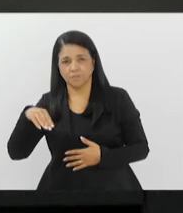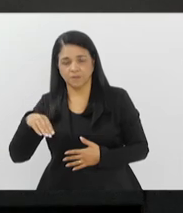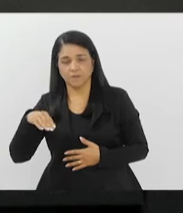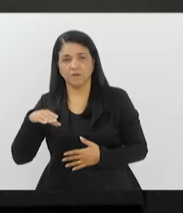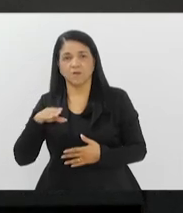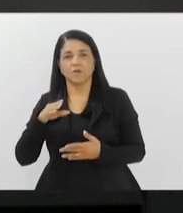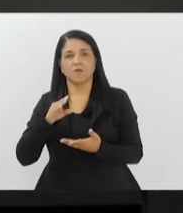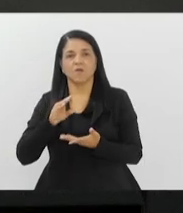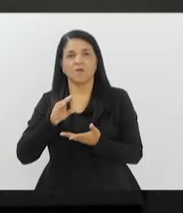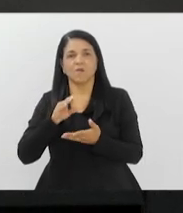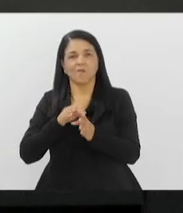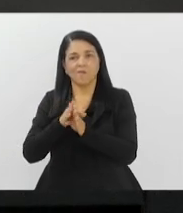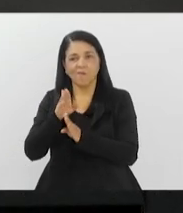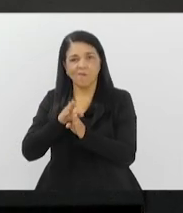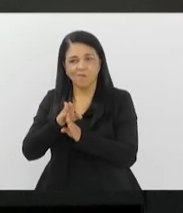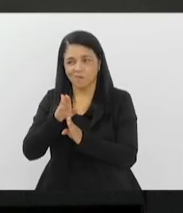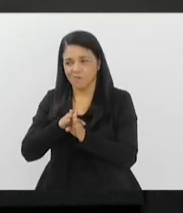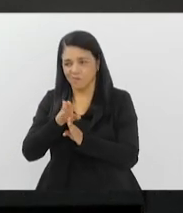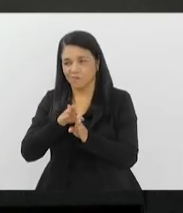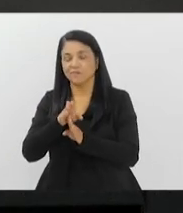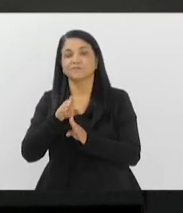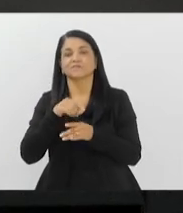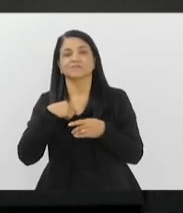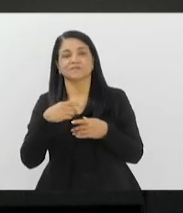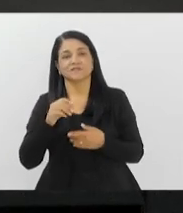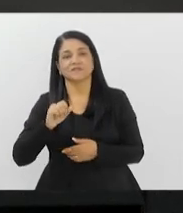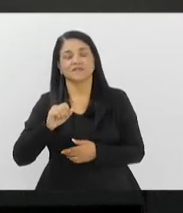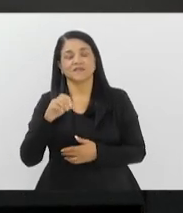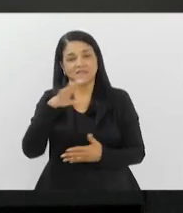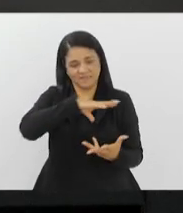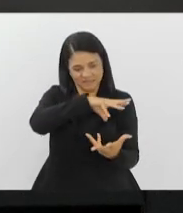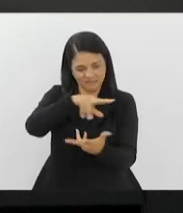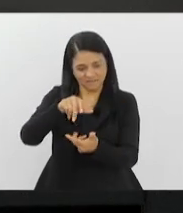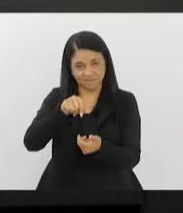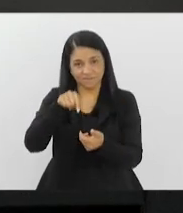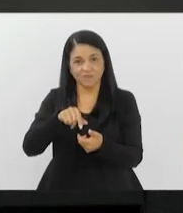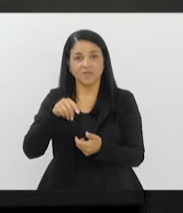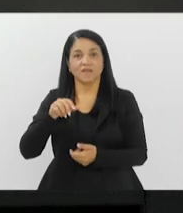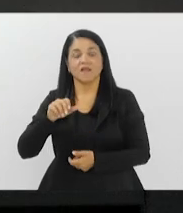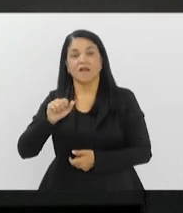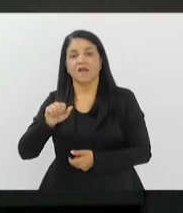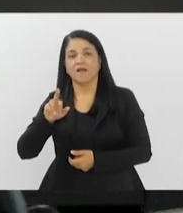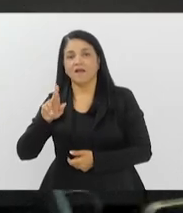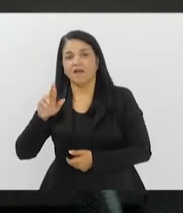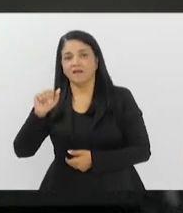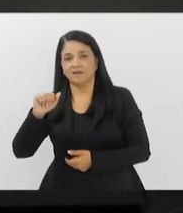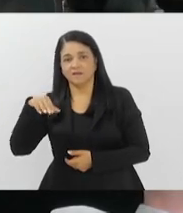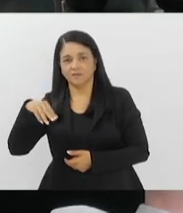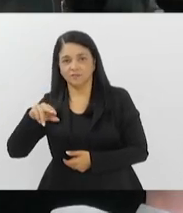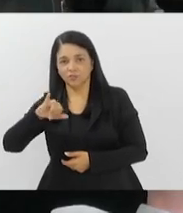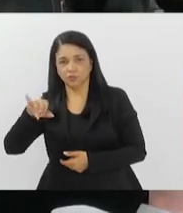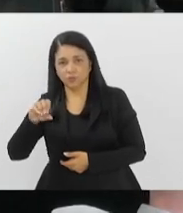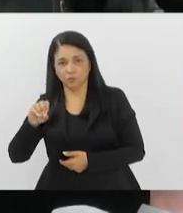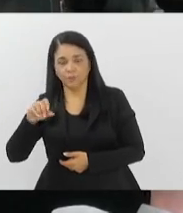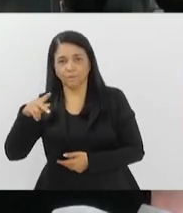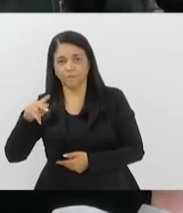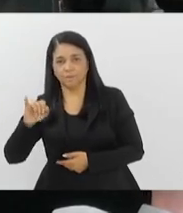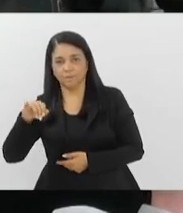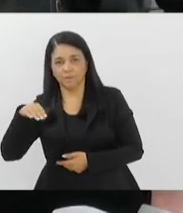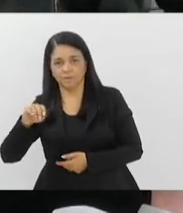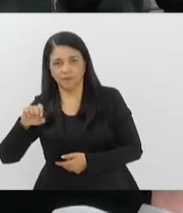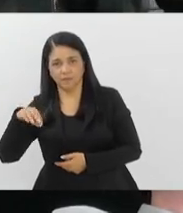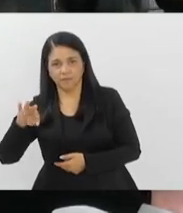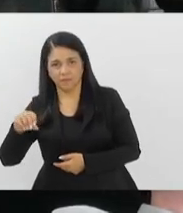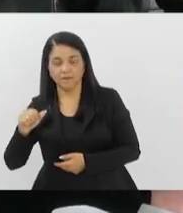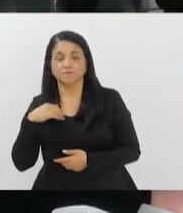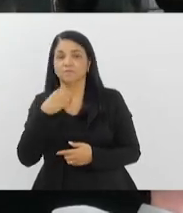Consultoria Pan-Africana Internacional, o senhor Arcanjo Carlos Pimenta. Bom dia a todos.